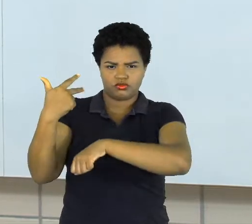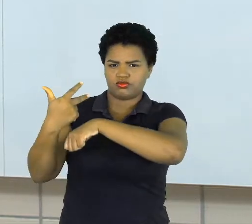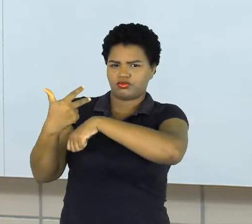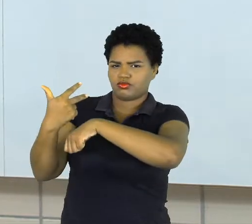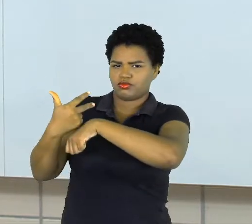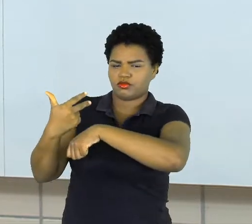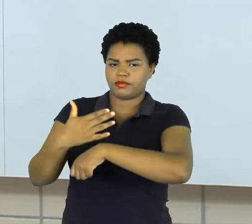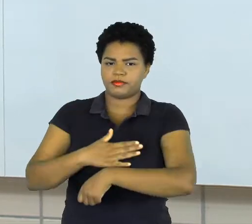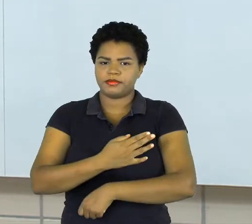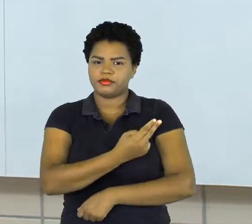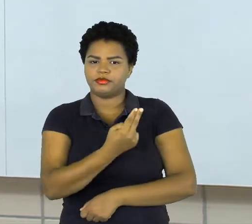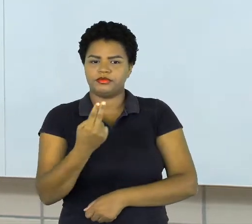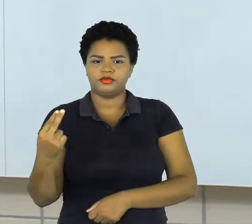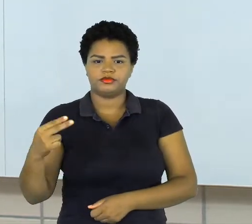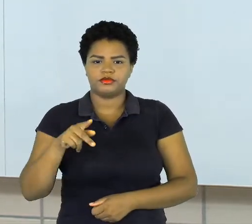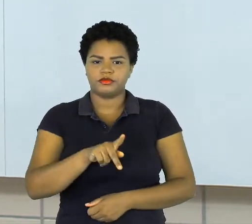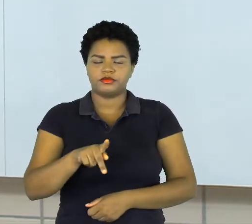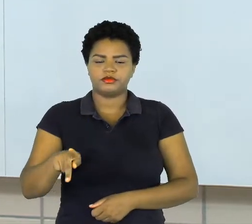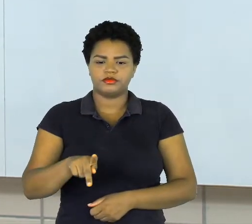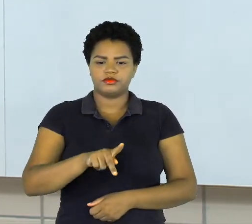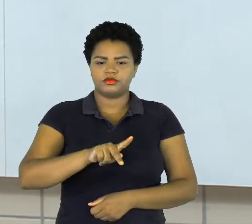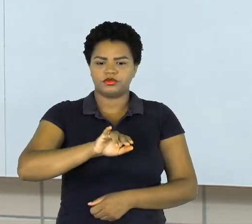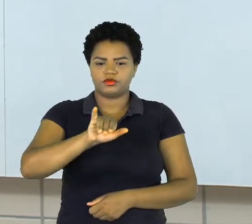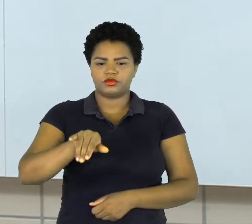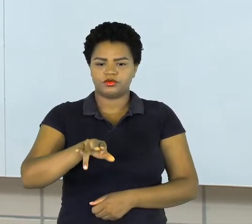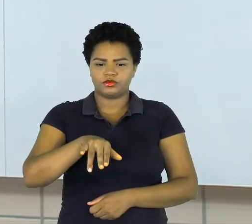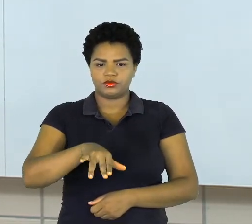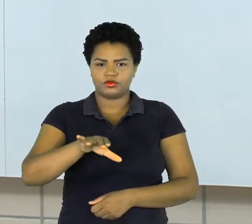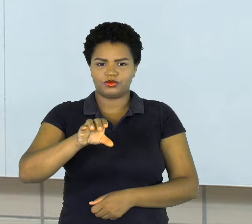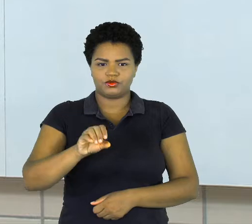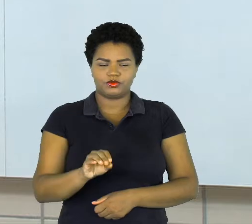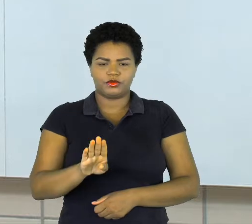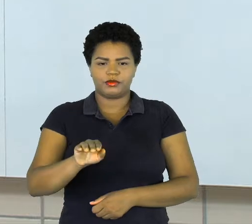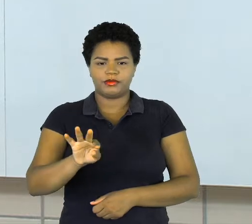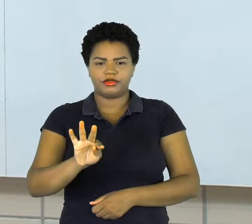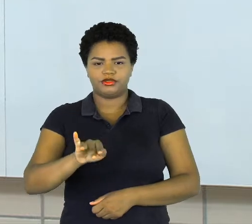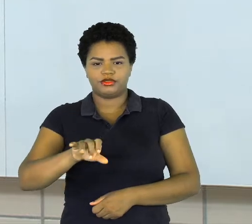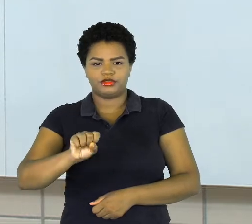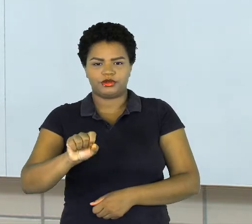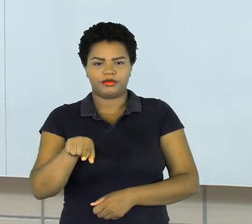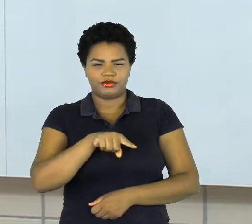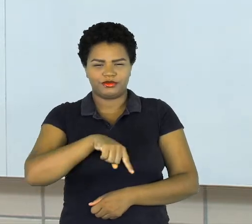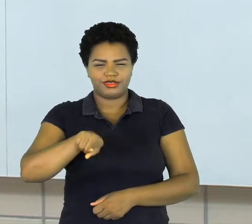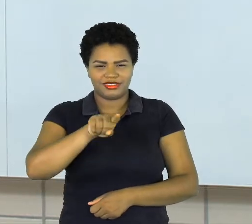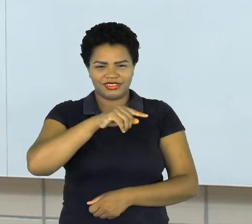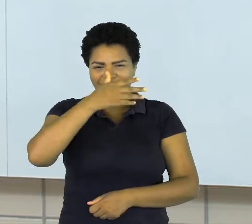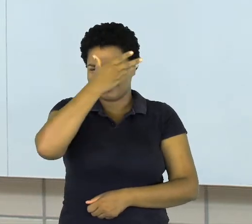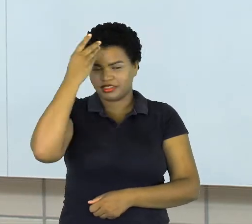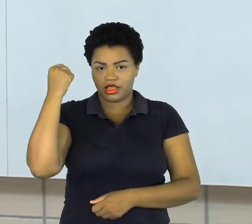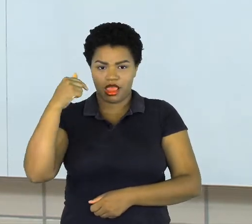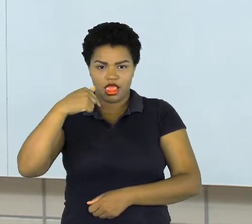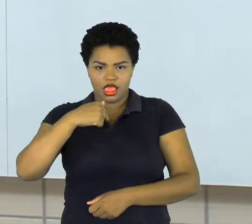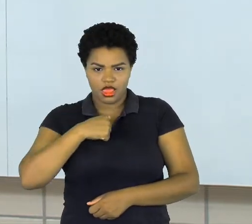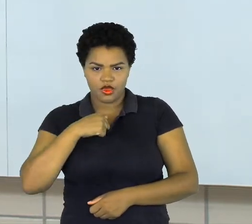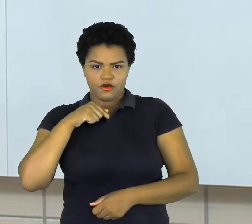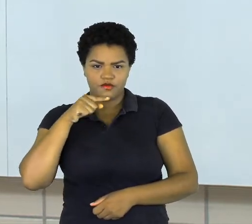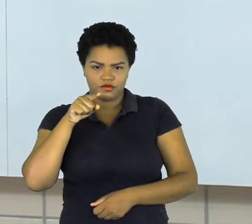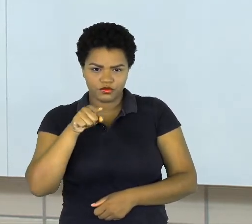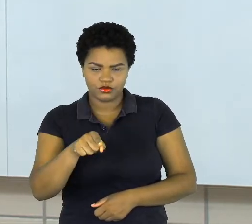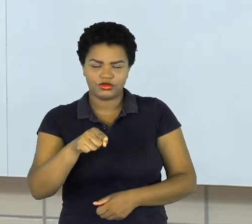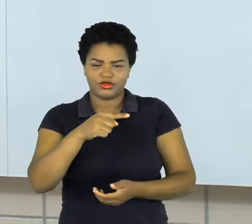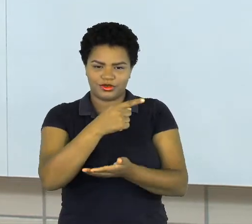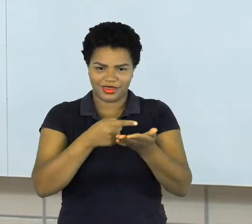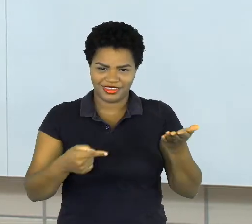nome, professor Júnior Batista, para você não esquecer, eu, você e o caderno, para a gente dar